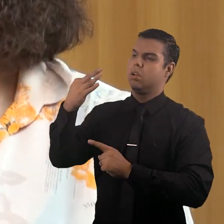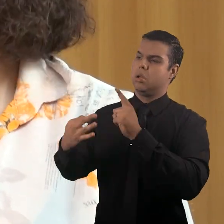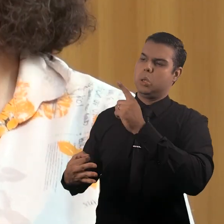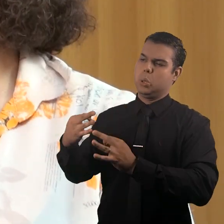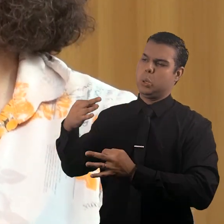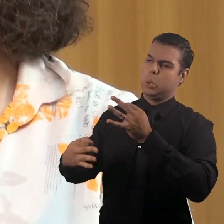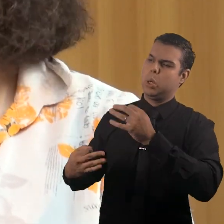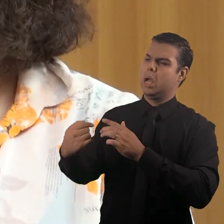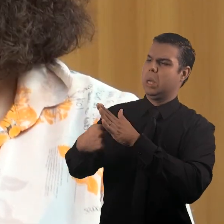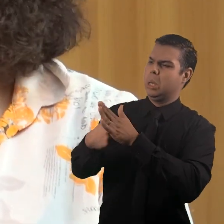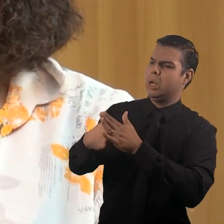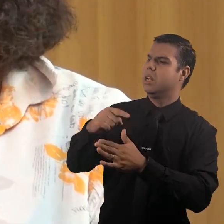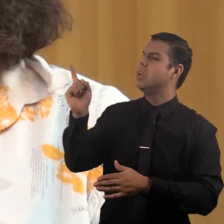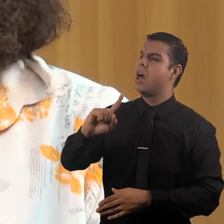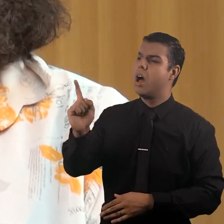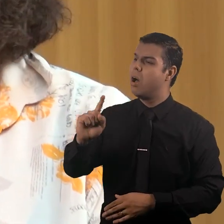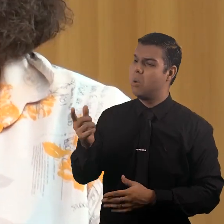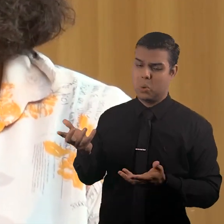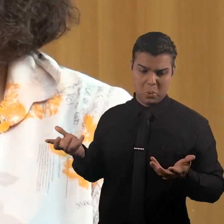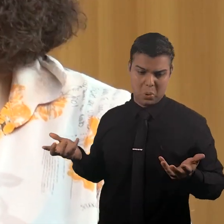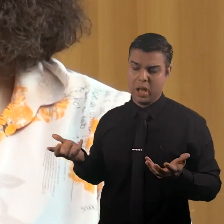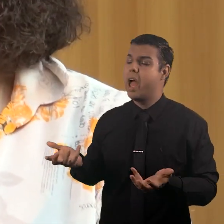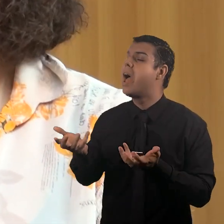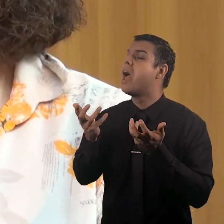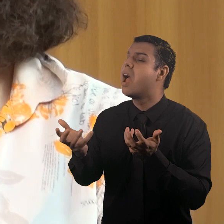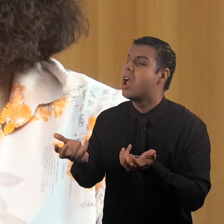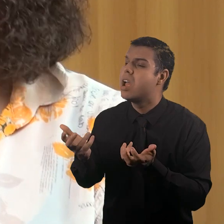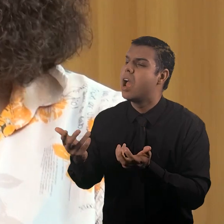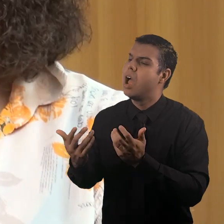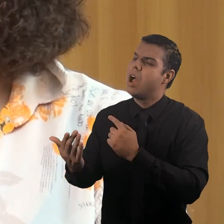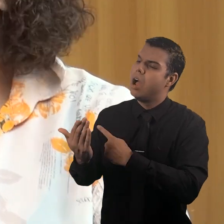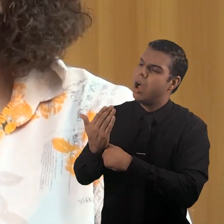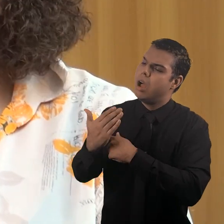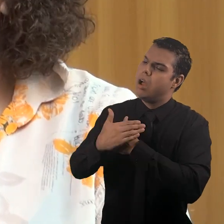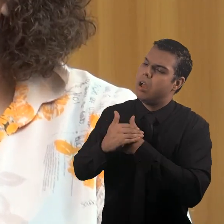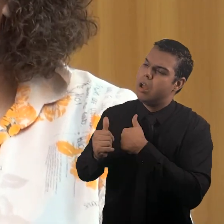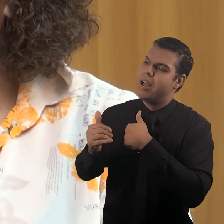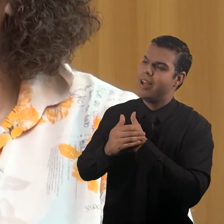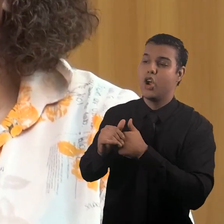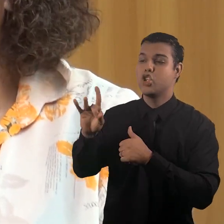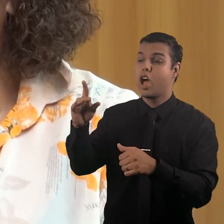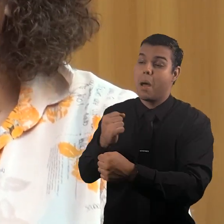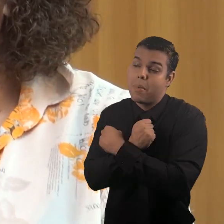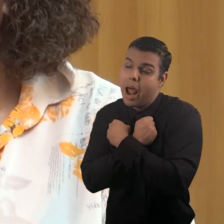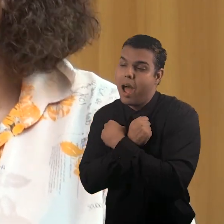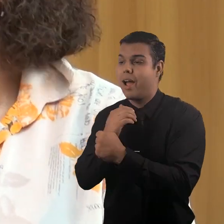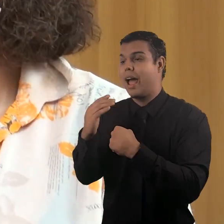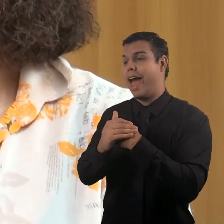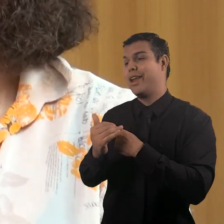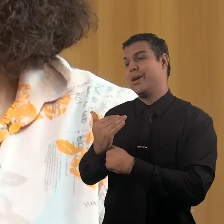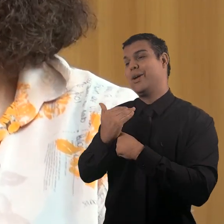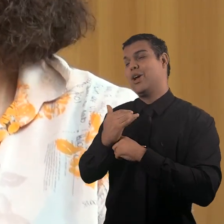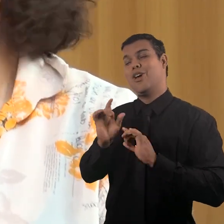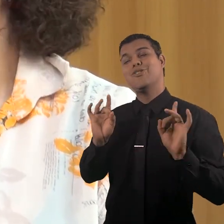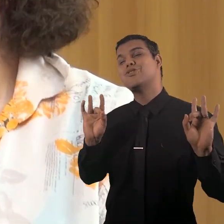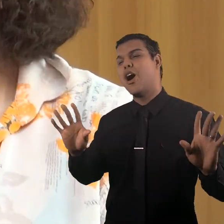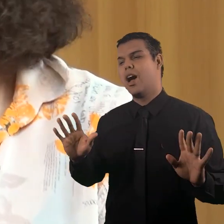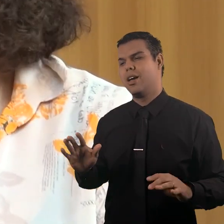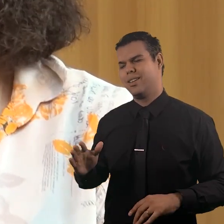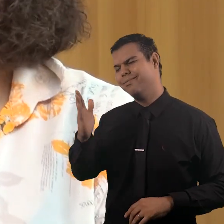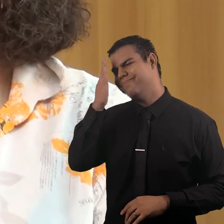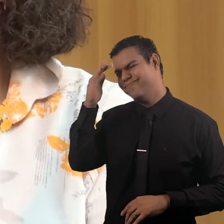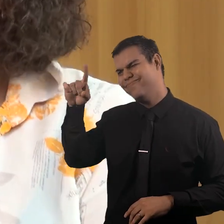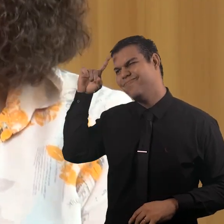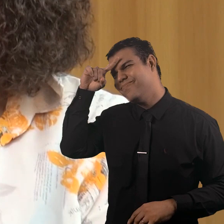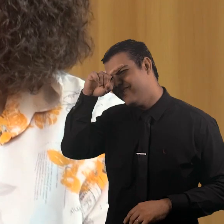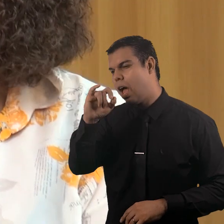julgar, é alguém que não vai, sabe, falar para ela da condição financeira. É só um abraço, um carinho. Alguém que vai falar para ela, entendo como